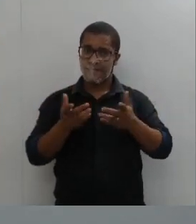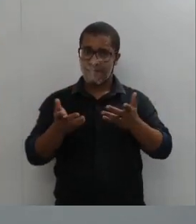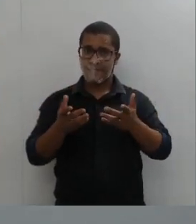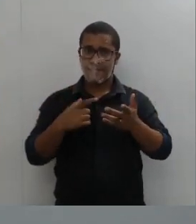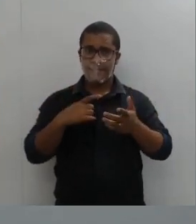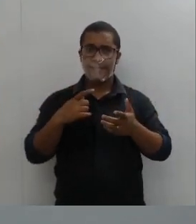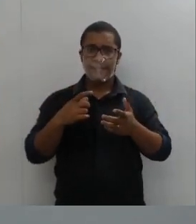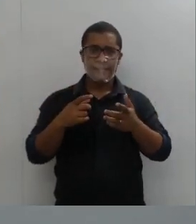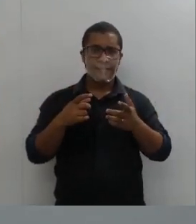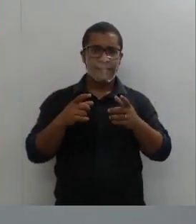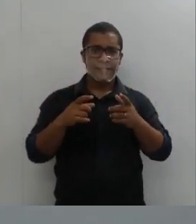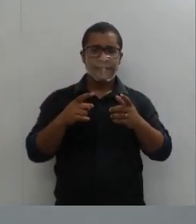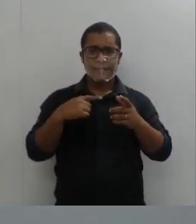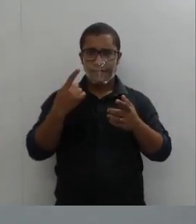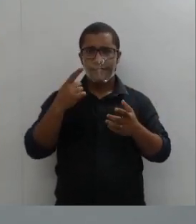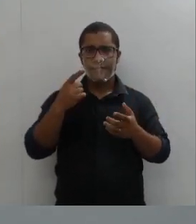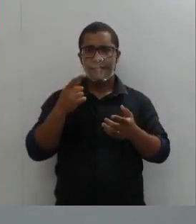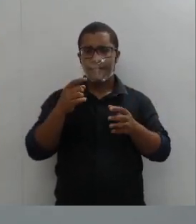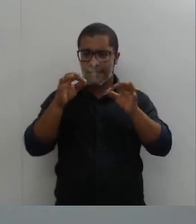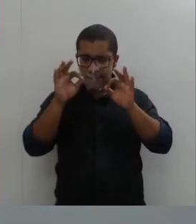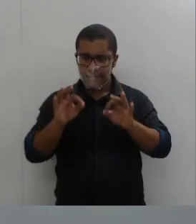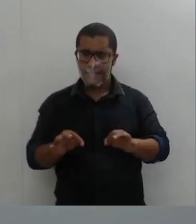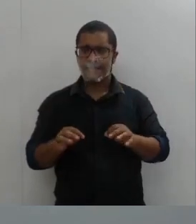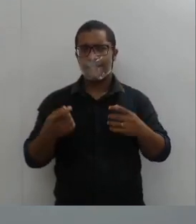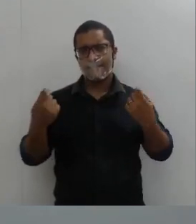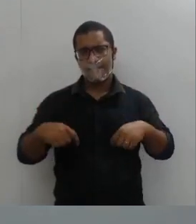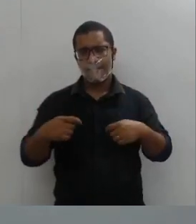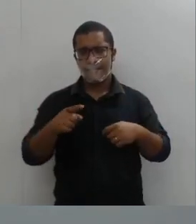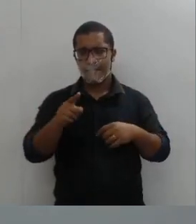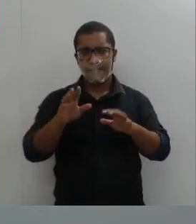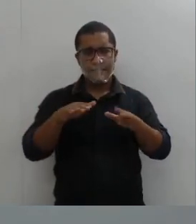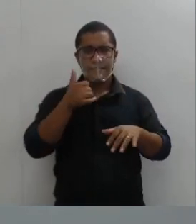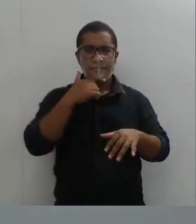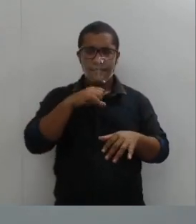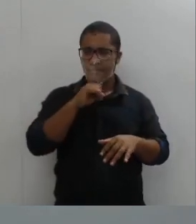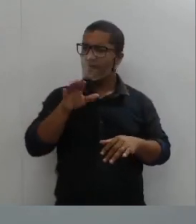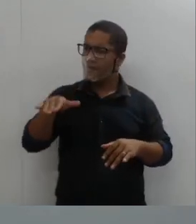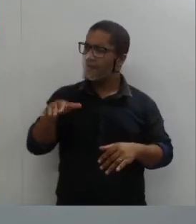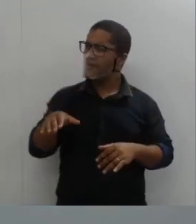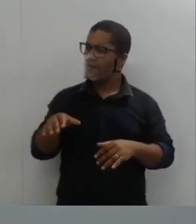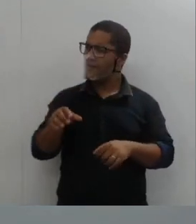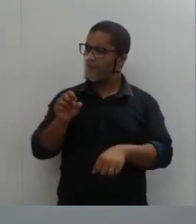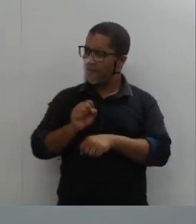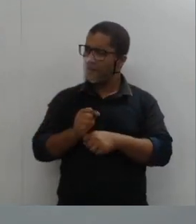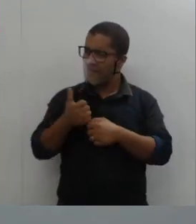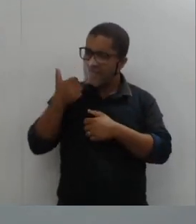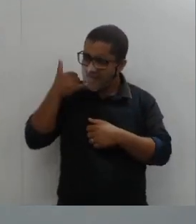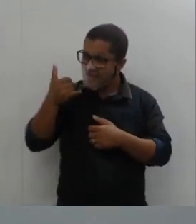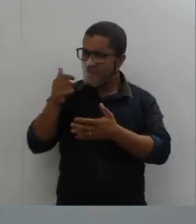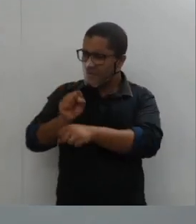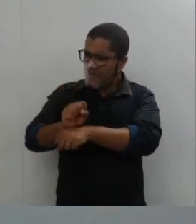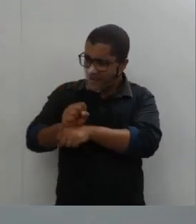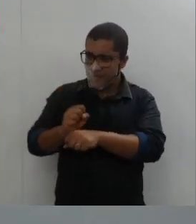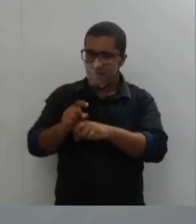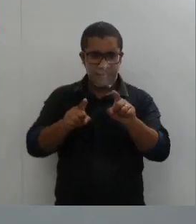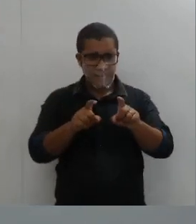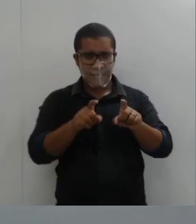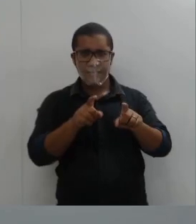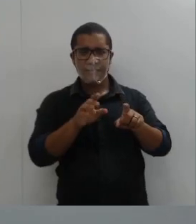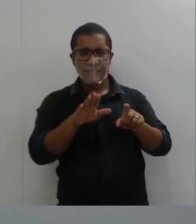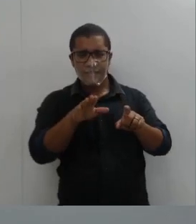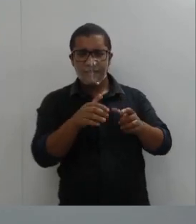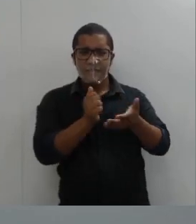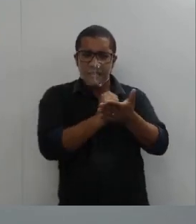bom senso em tudo que a gente faz na nossa vida. Então, se a sua mãe está em casa dizendo, menino, larga um pouquinho esse celular, menino, sai um pouquinho